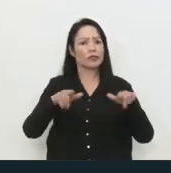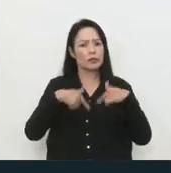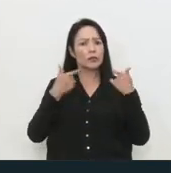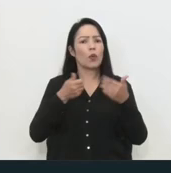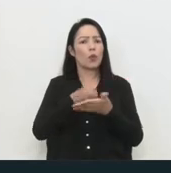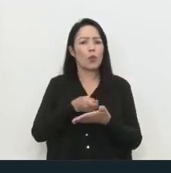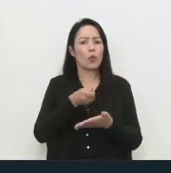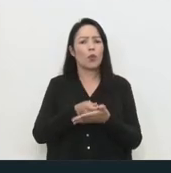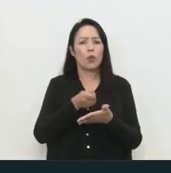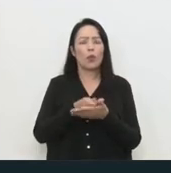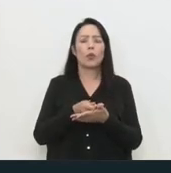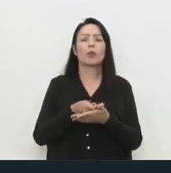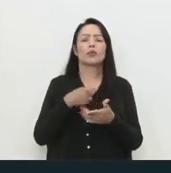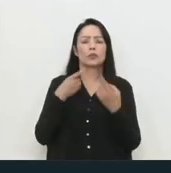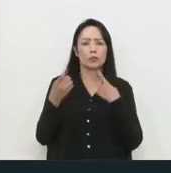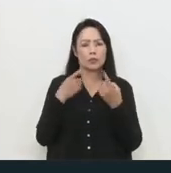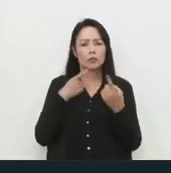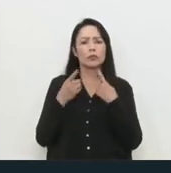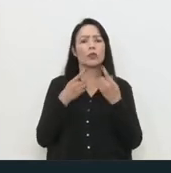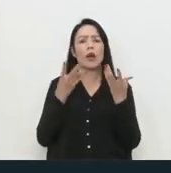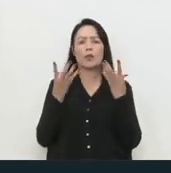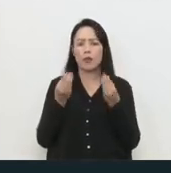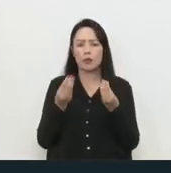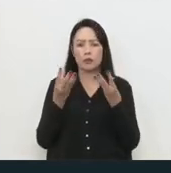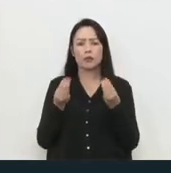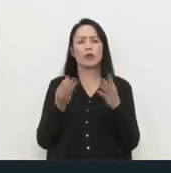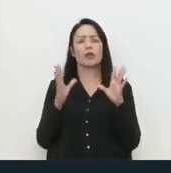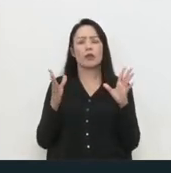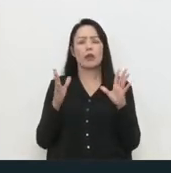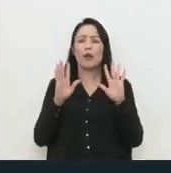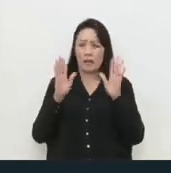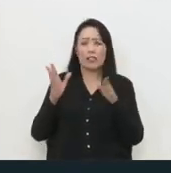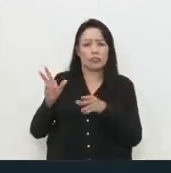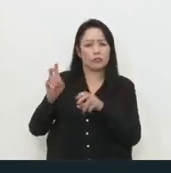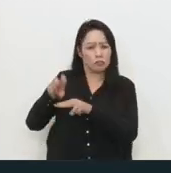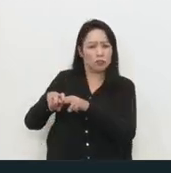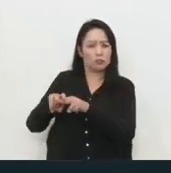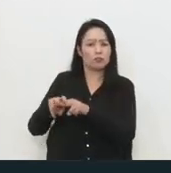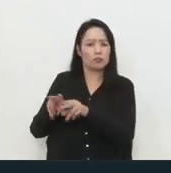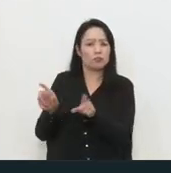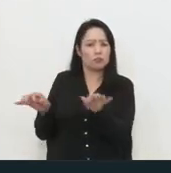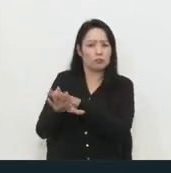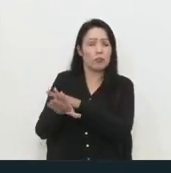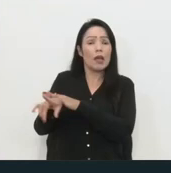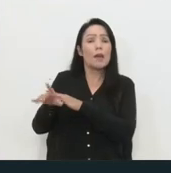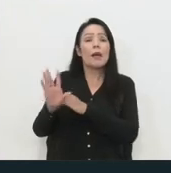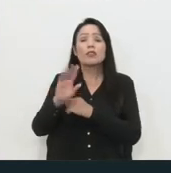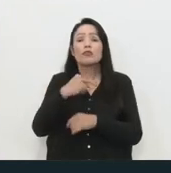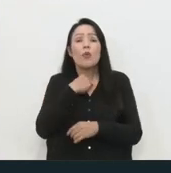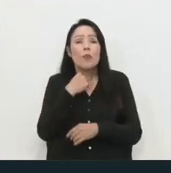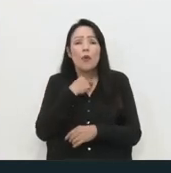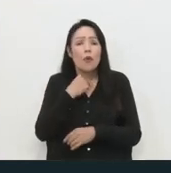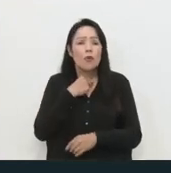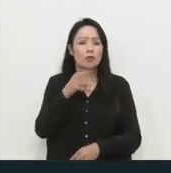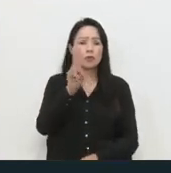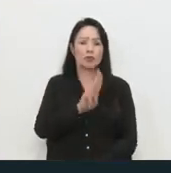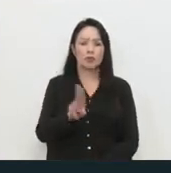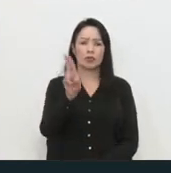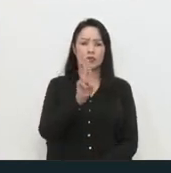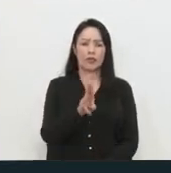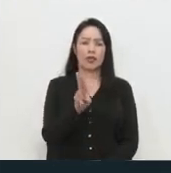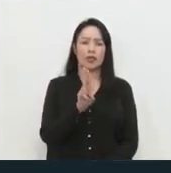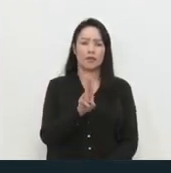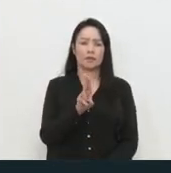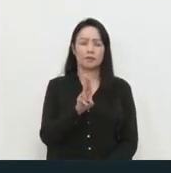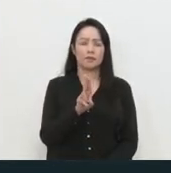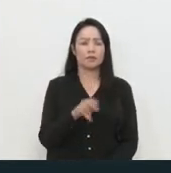discutiu muito para ter essa cadeira a cadeira já existe mas não pode ser instalado senhores vereadores e